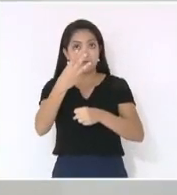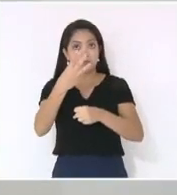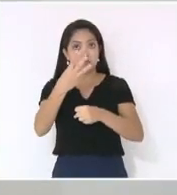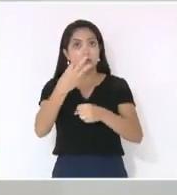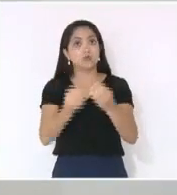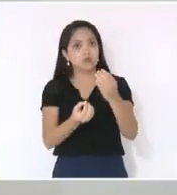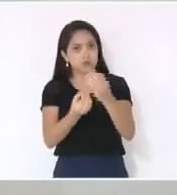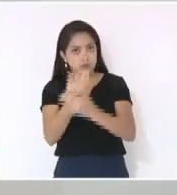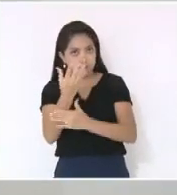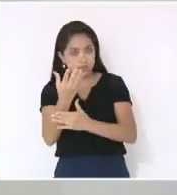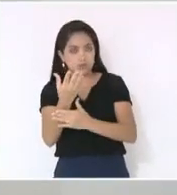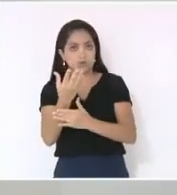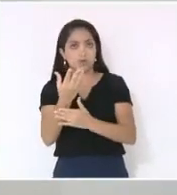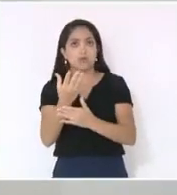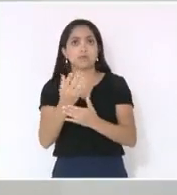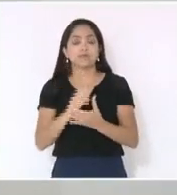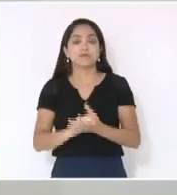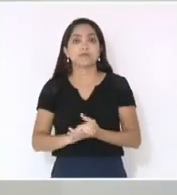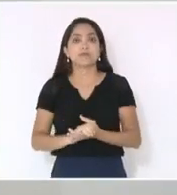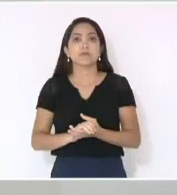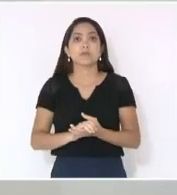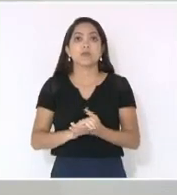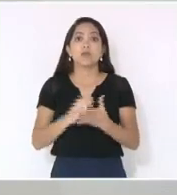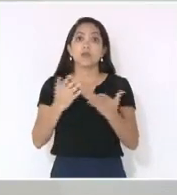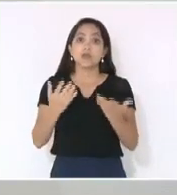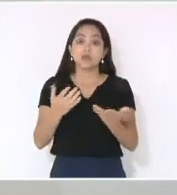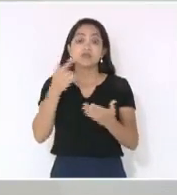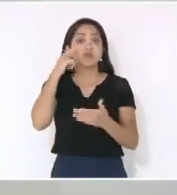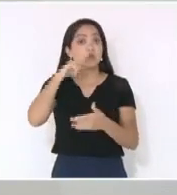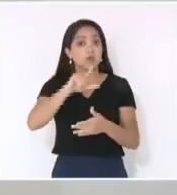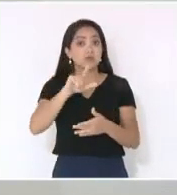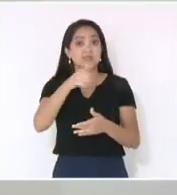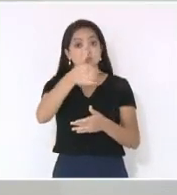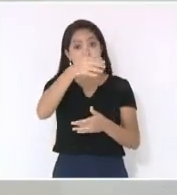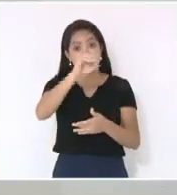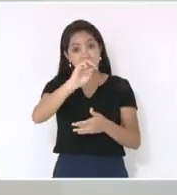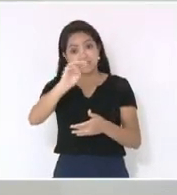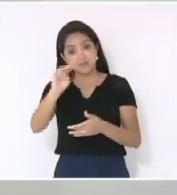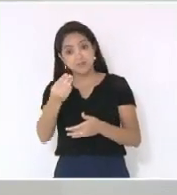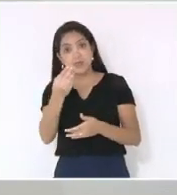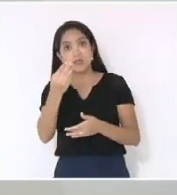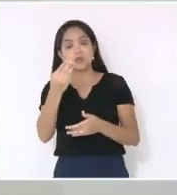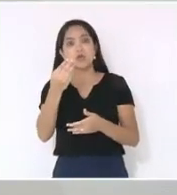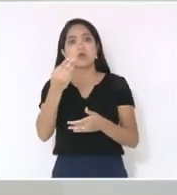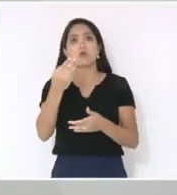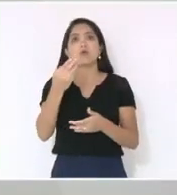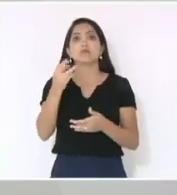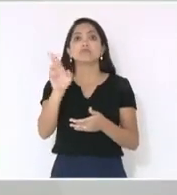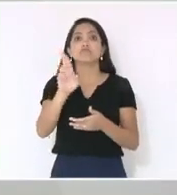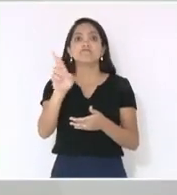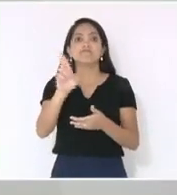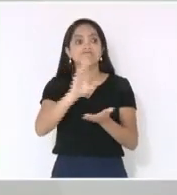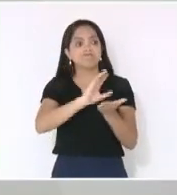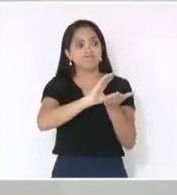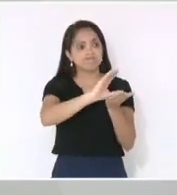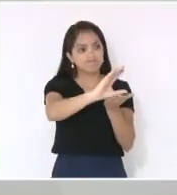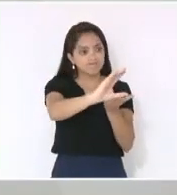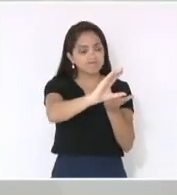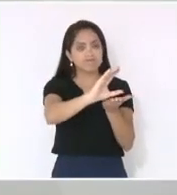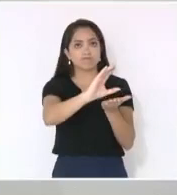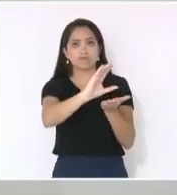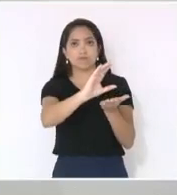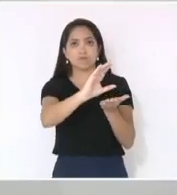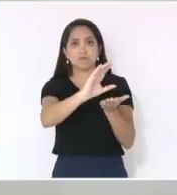a superintendência e já conseguiram 10 milhões a fundo perdido do BNDES, Valduga, e fizeram o